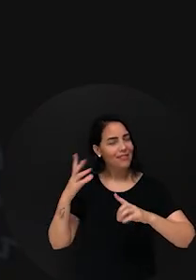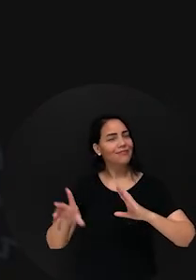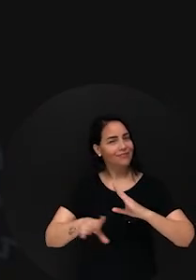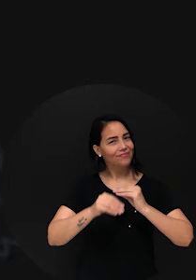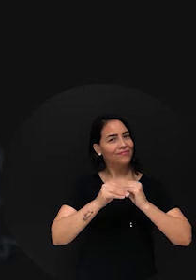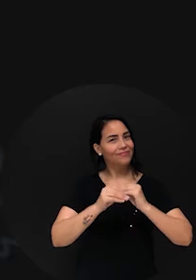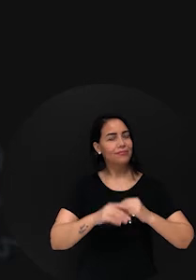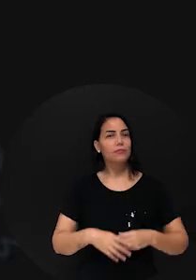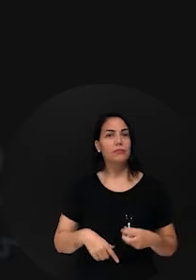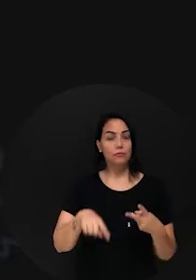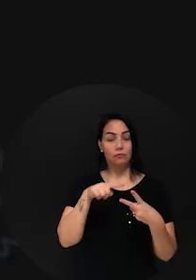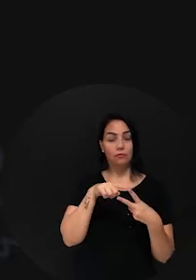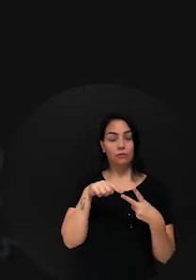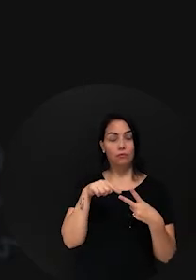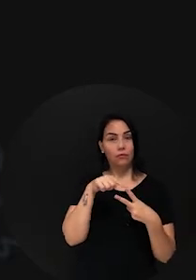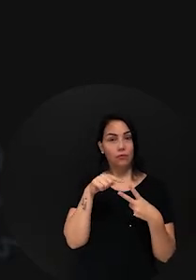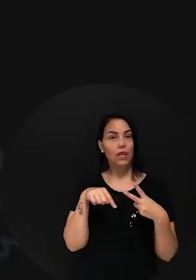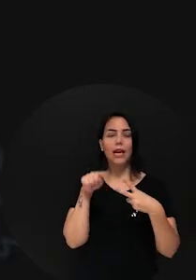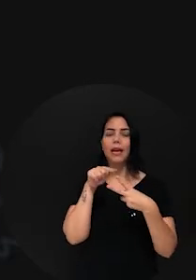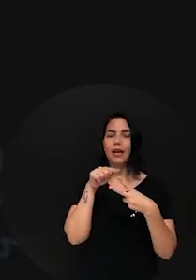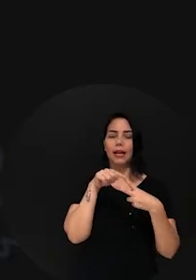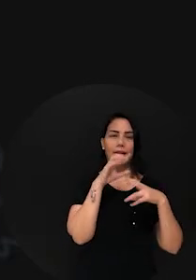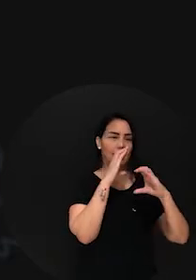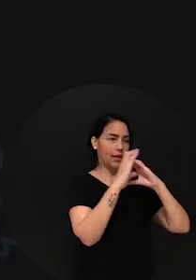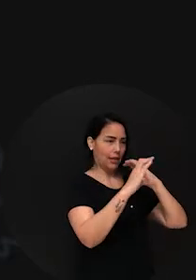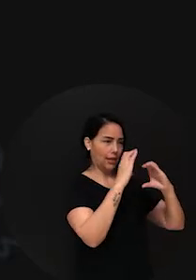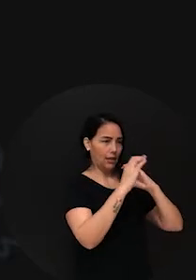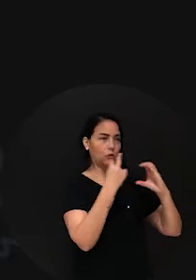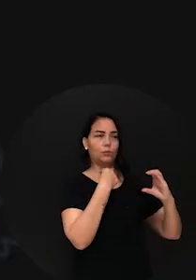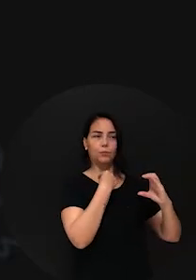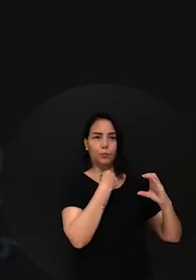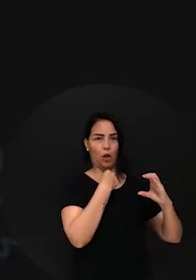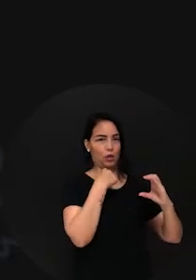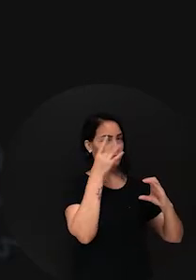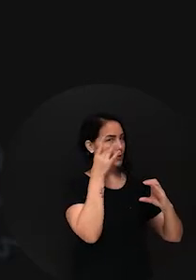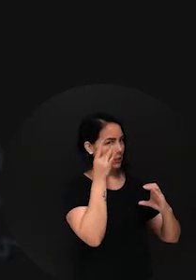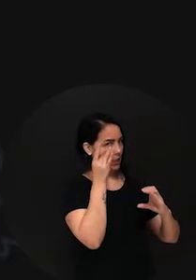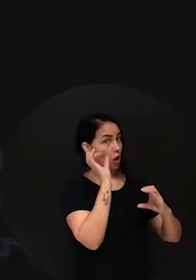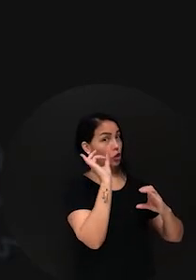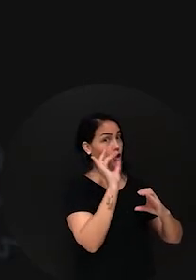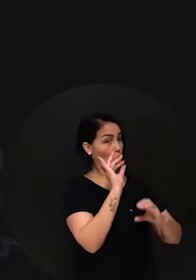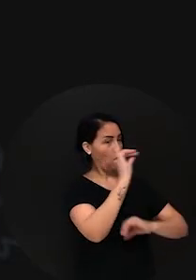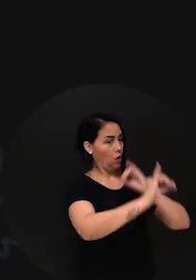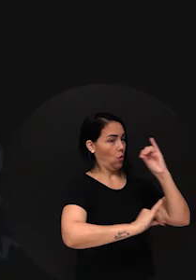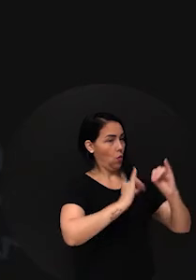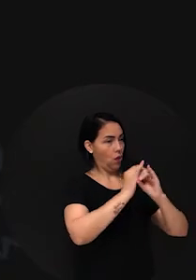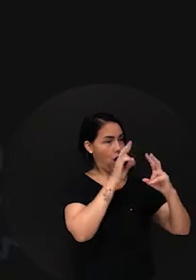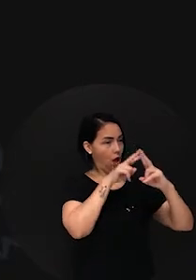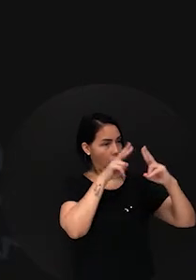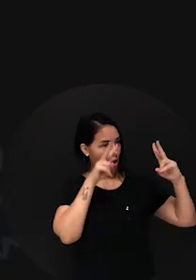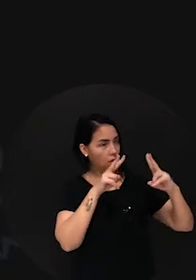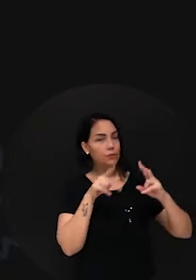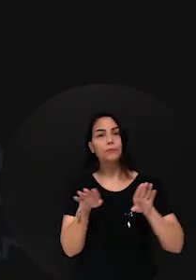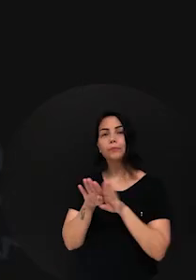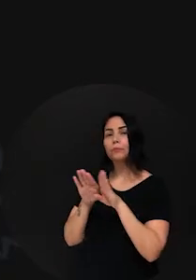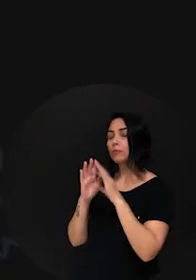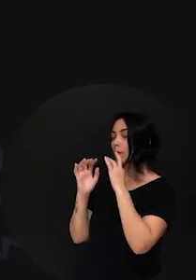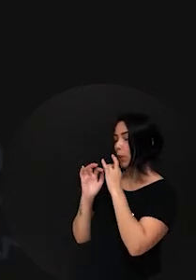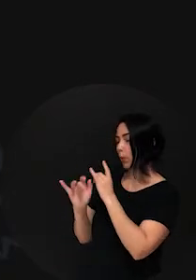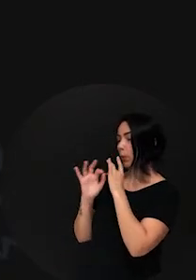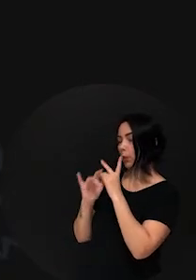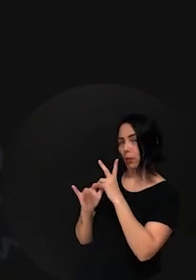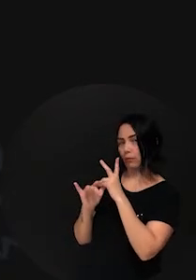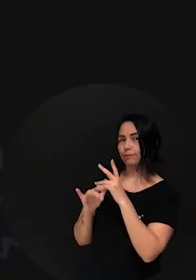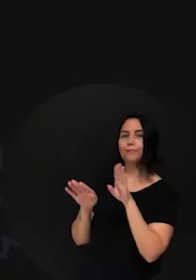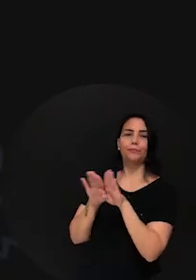Mas, assim, canto e instrumentos de sopro, por enquanto, não temos liberação